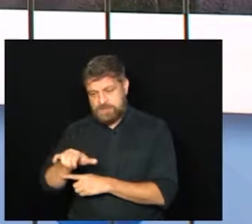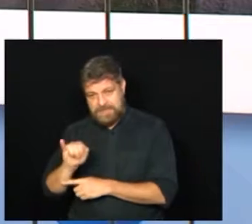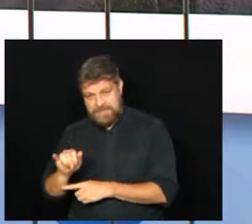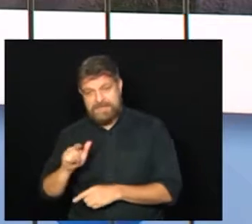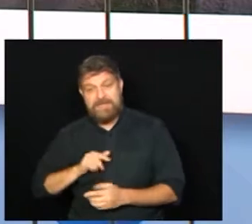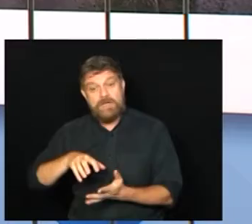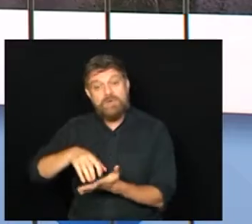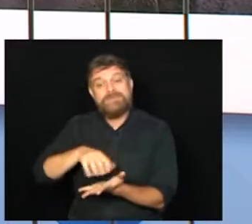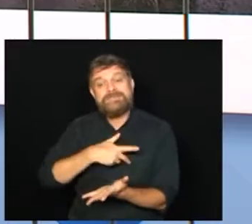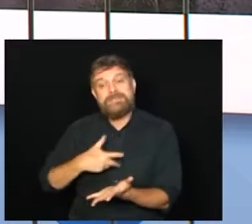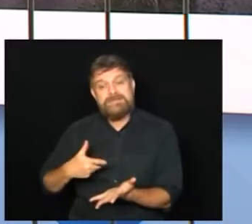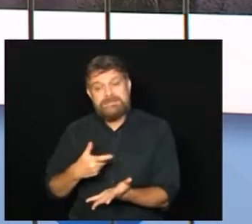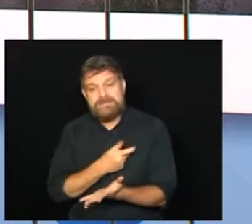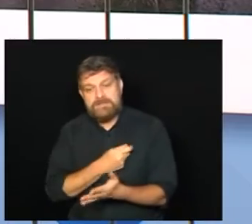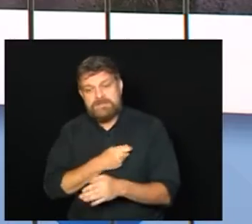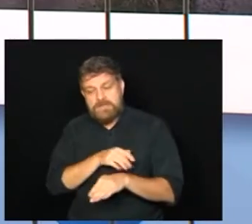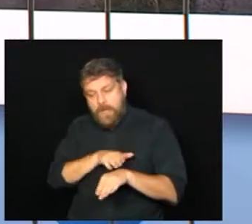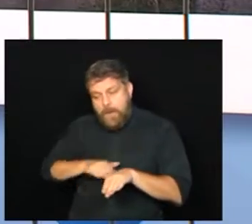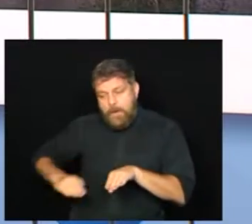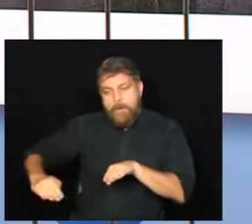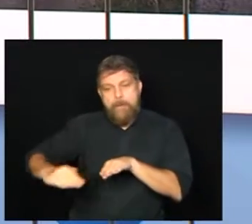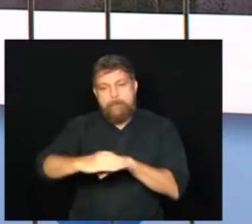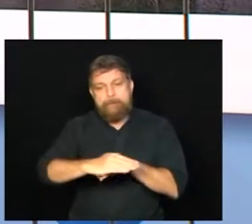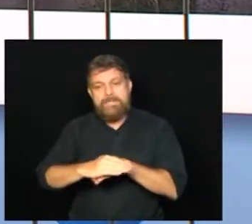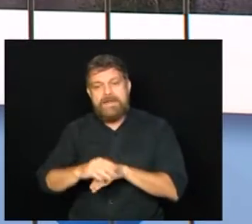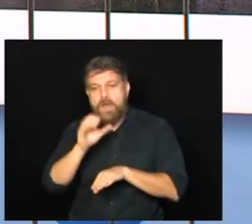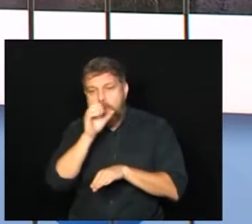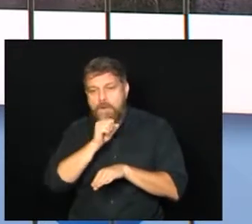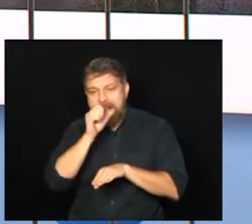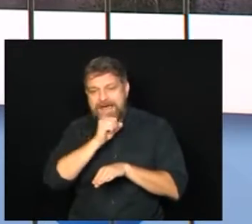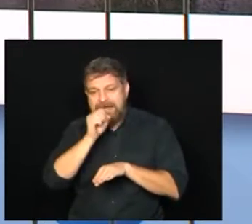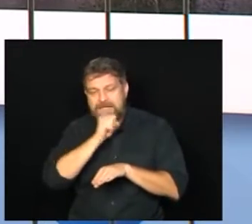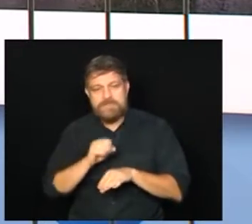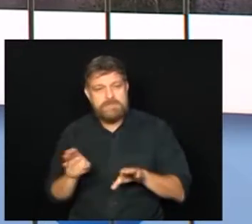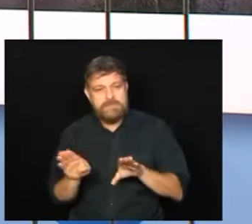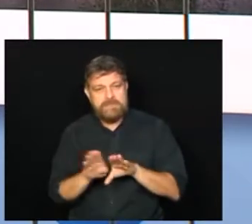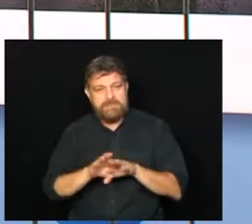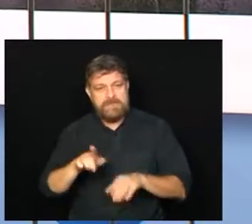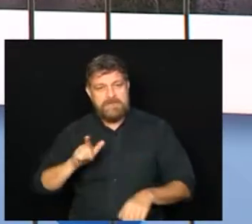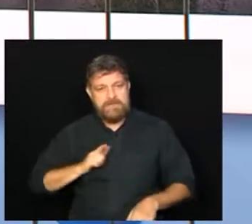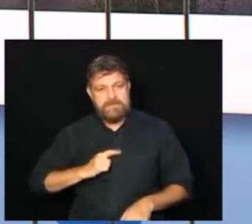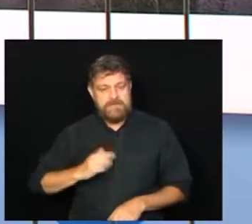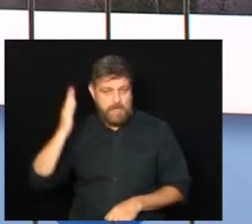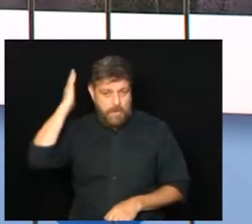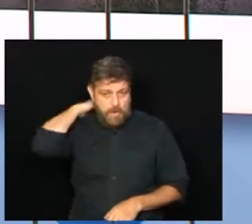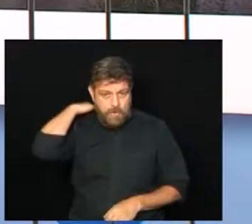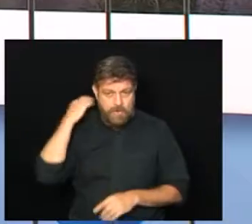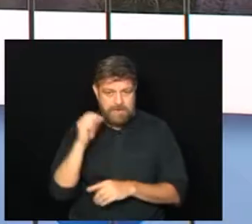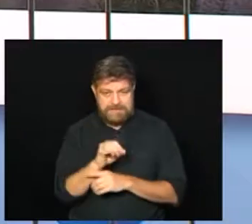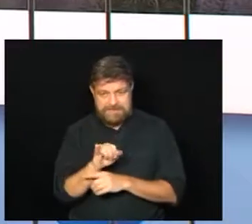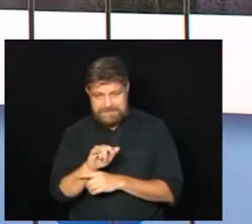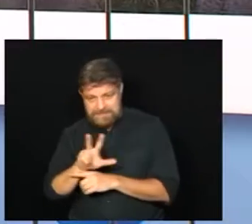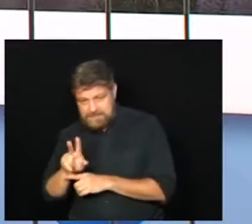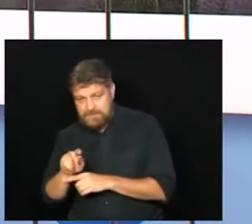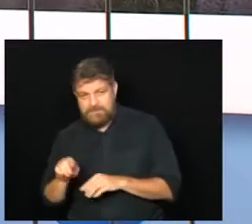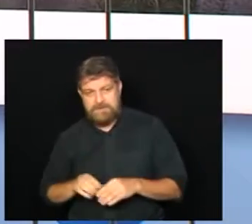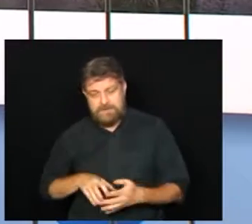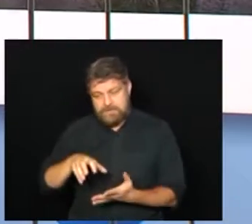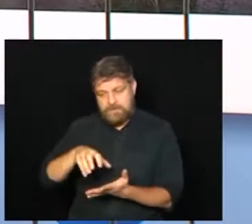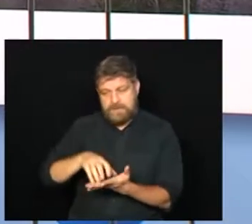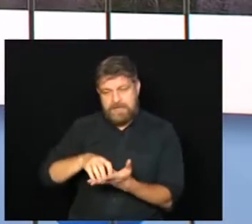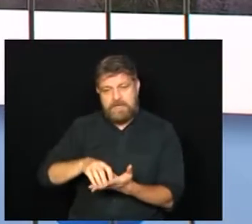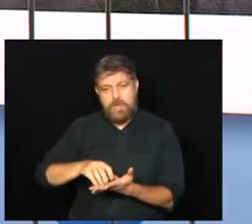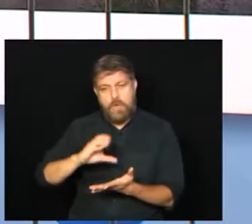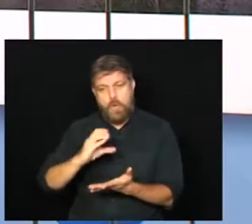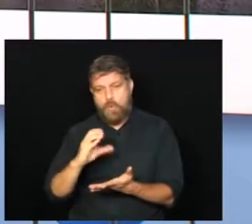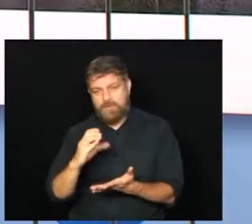Centro de Saúde do Balão do Laranja, que é o Pedro de Aquino. Temos o Costa e Silva, Jardim Conceição,